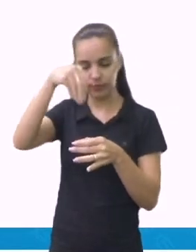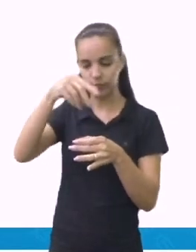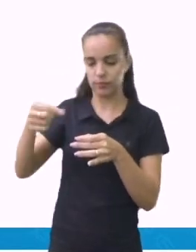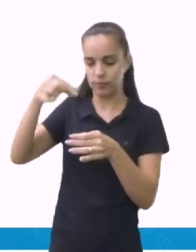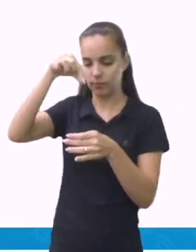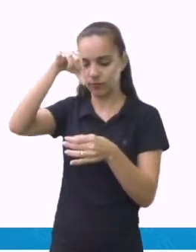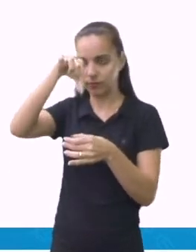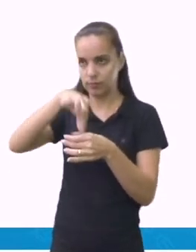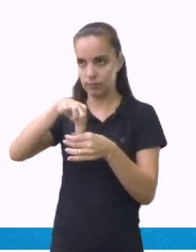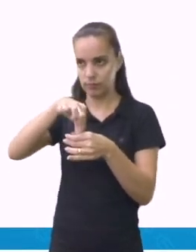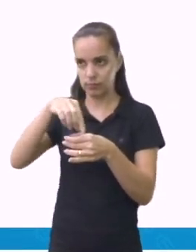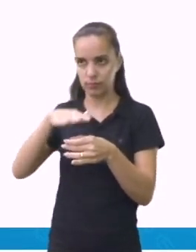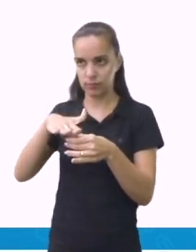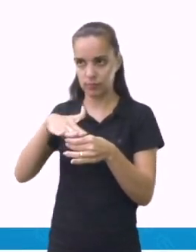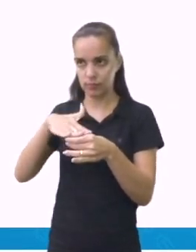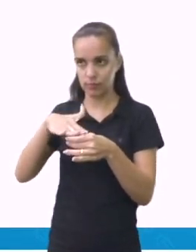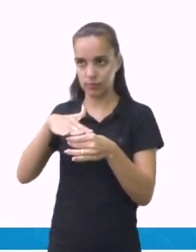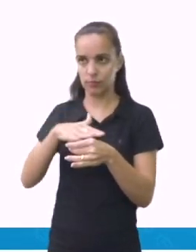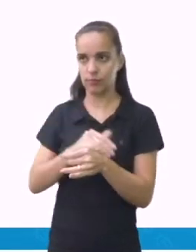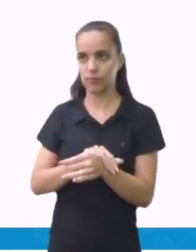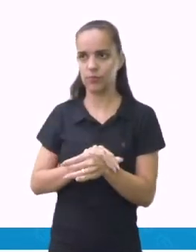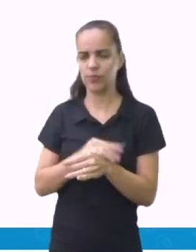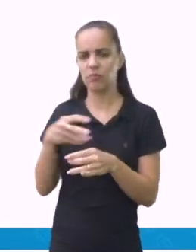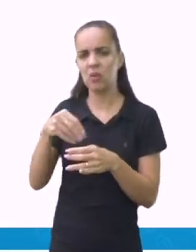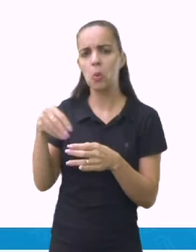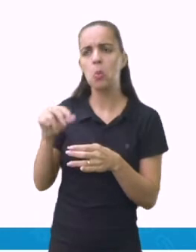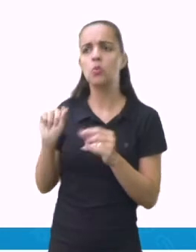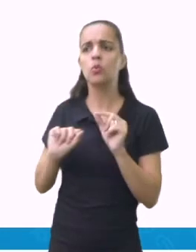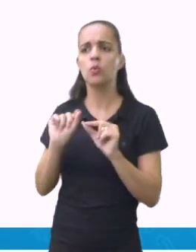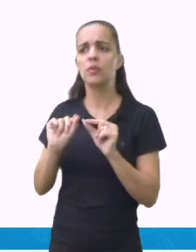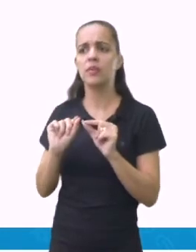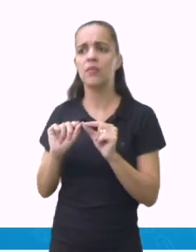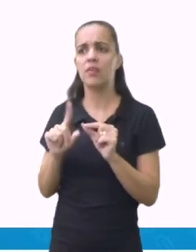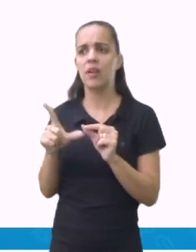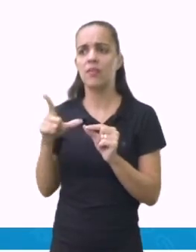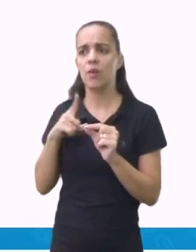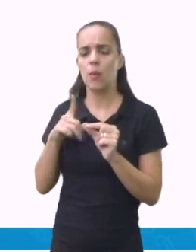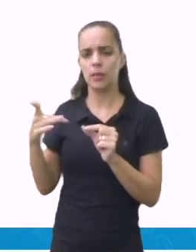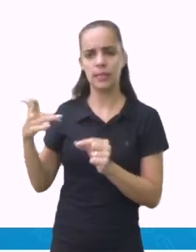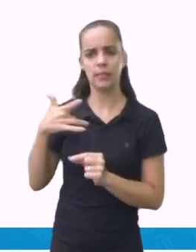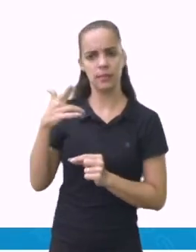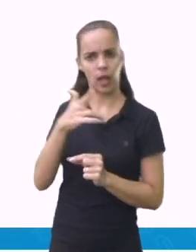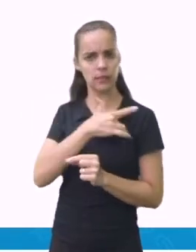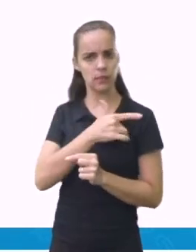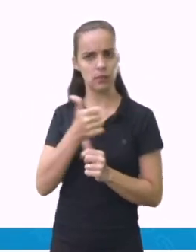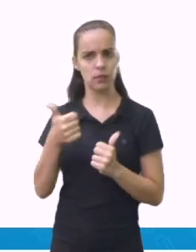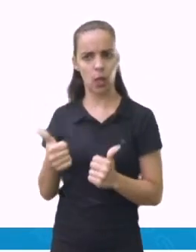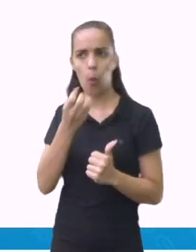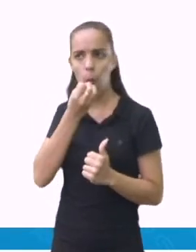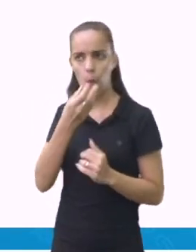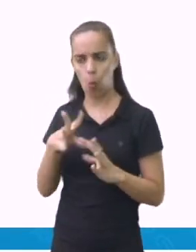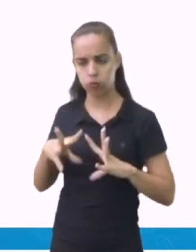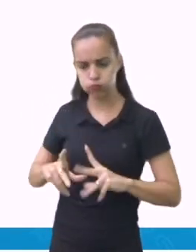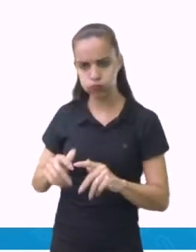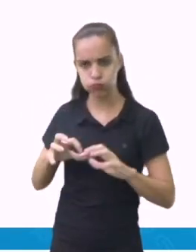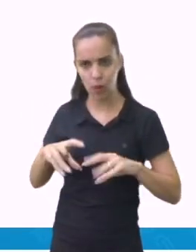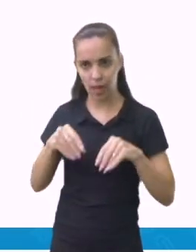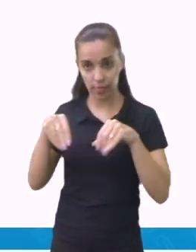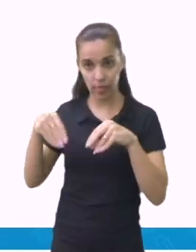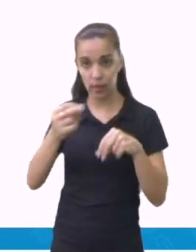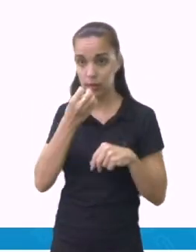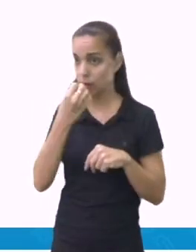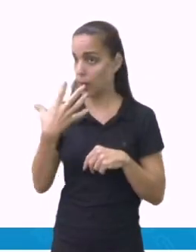solo umífero. O que é um solo umífero? É um solo saudável, com matérias orgânicas